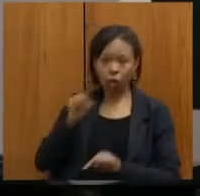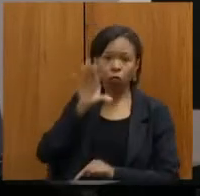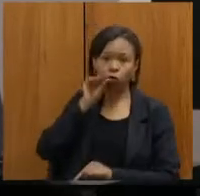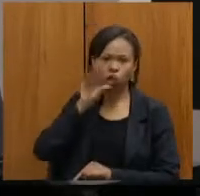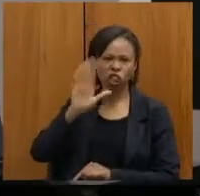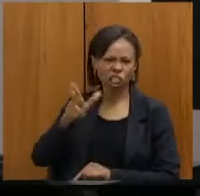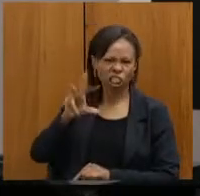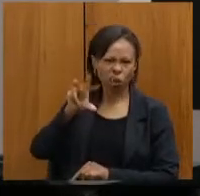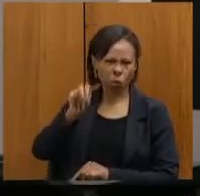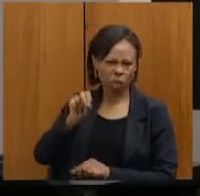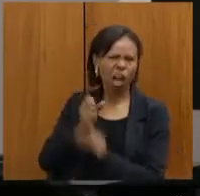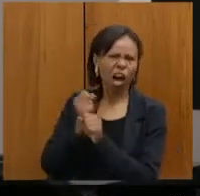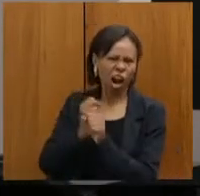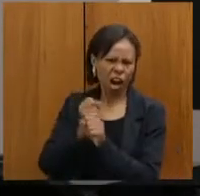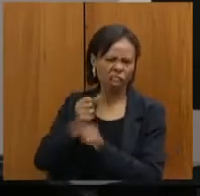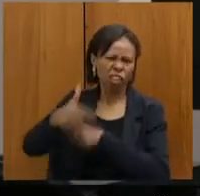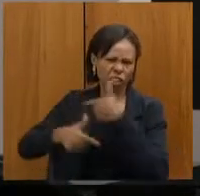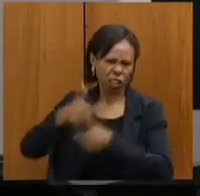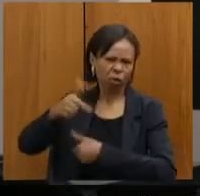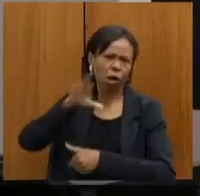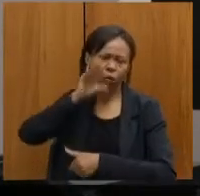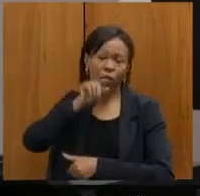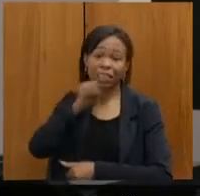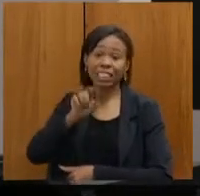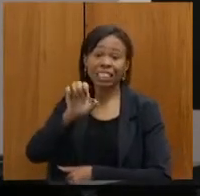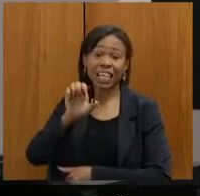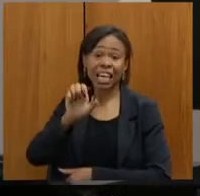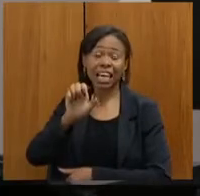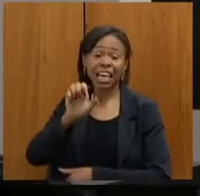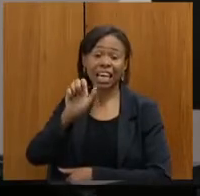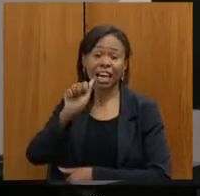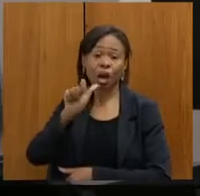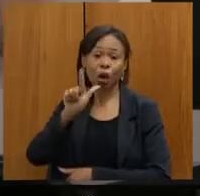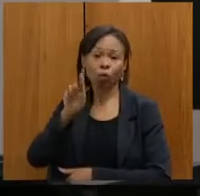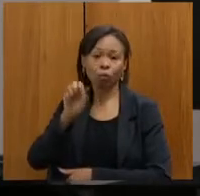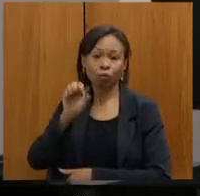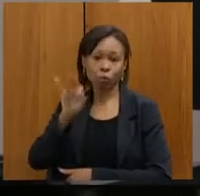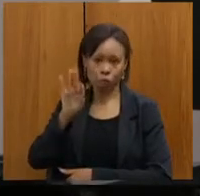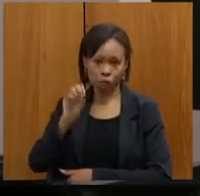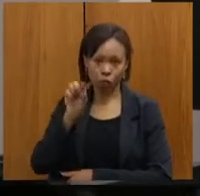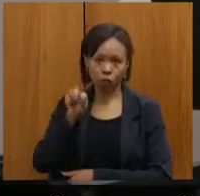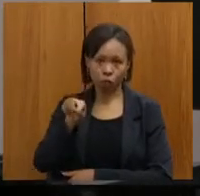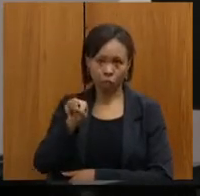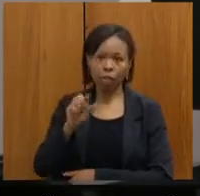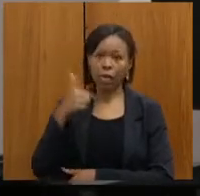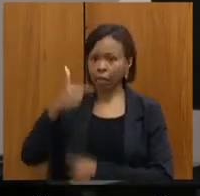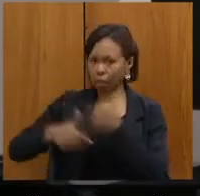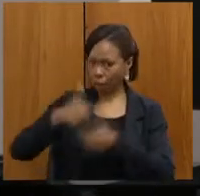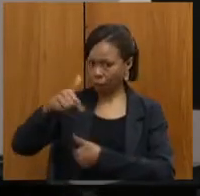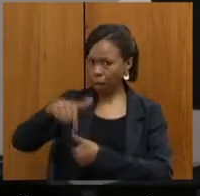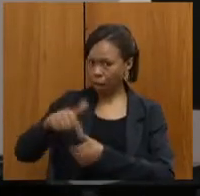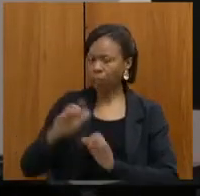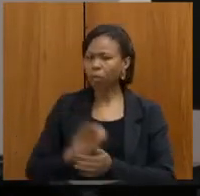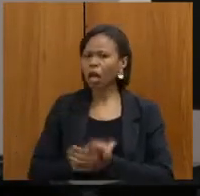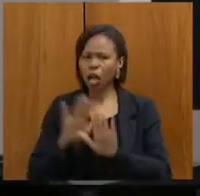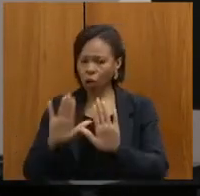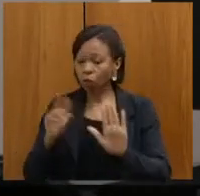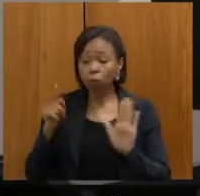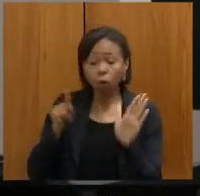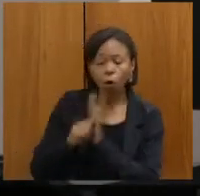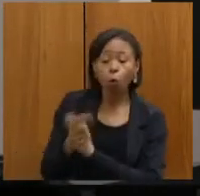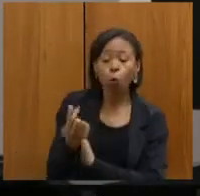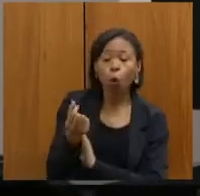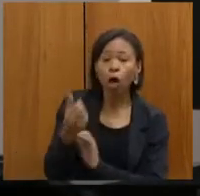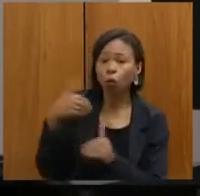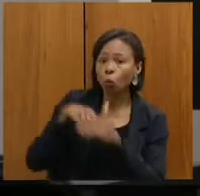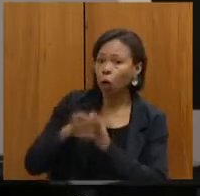50 anos de casa de funcionários Alberto trabalha com nos na maioria de Alberto eu não quero saber quanto você tem na sua conta